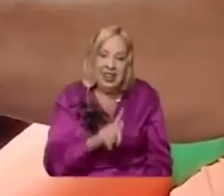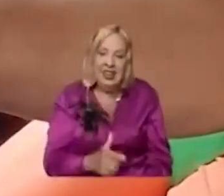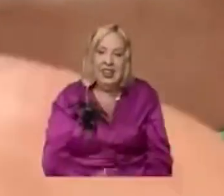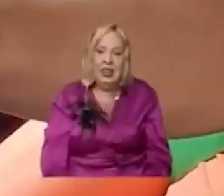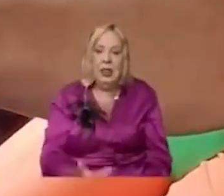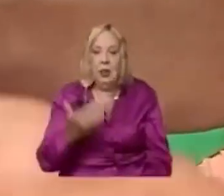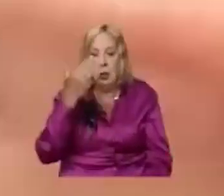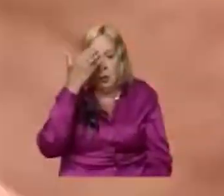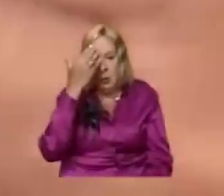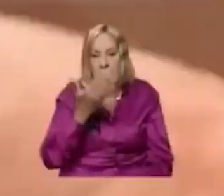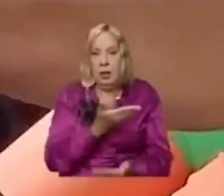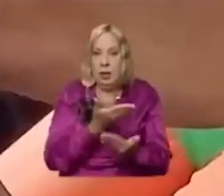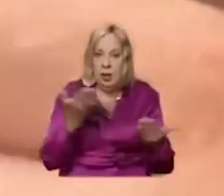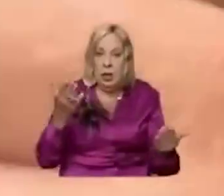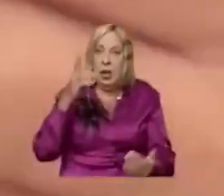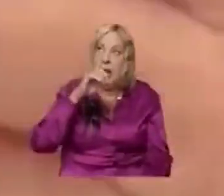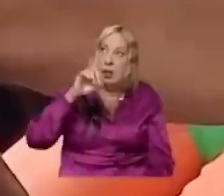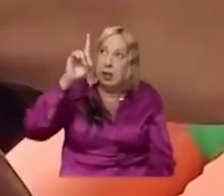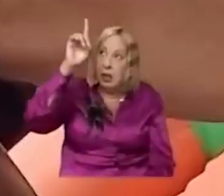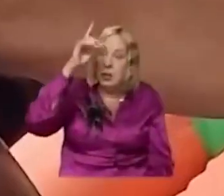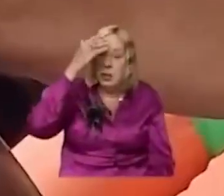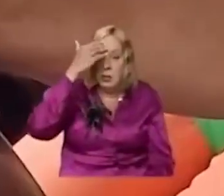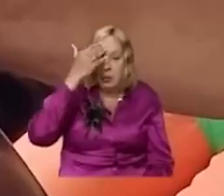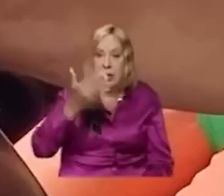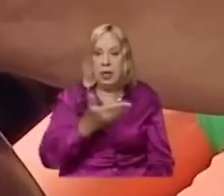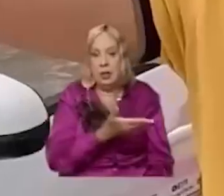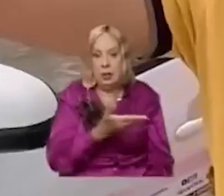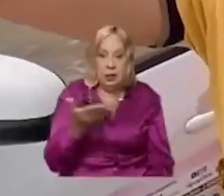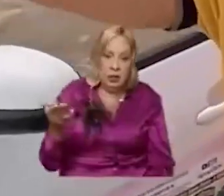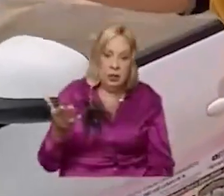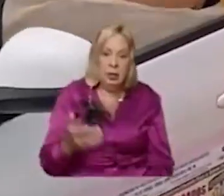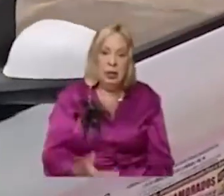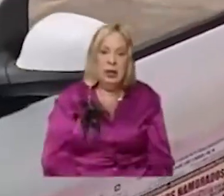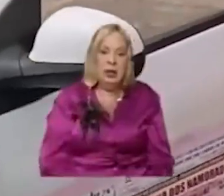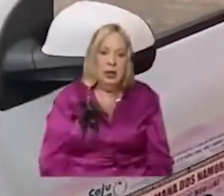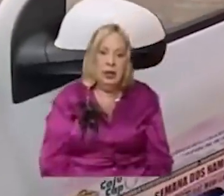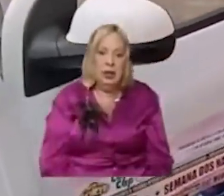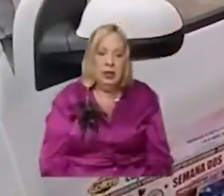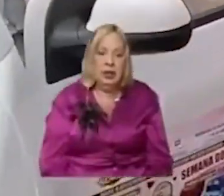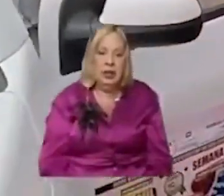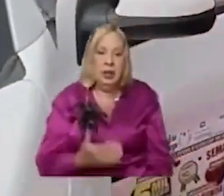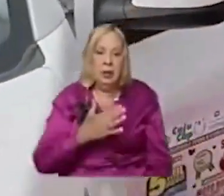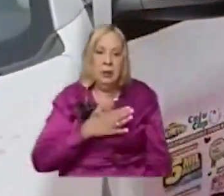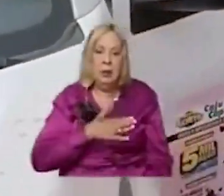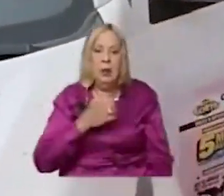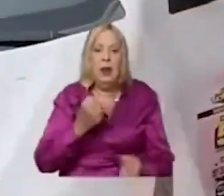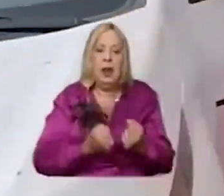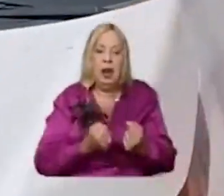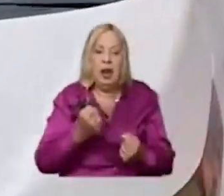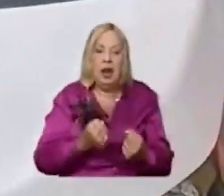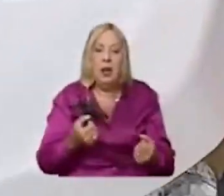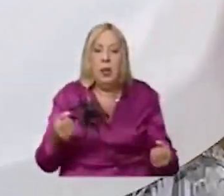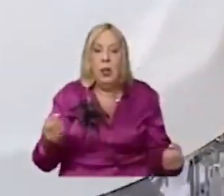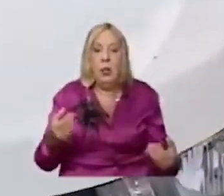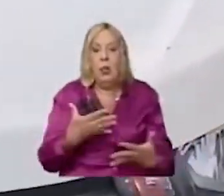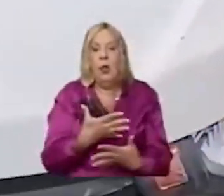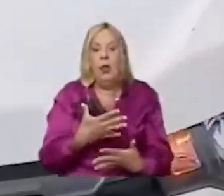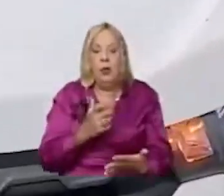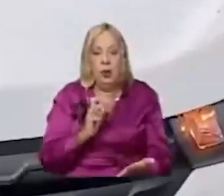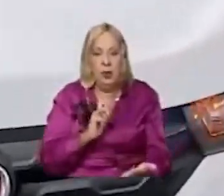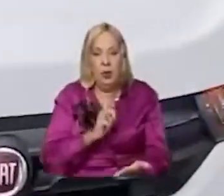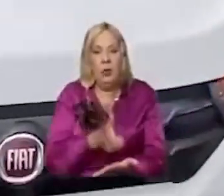Cap, agradeço a Deus primeiramente, Deus acima de tudo, sempre. Pessoal, está aqui a chave do meu Fiat Mobi, zerinho, pode